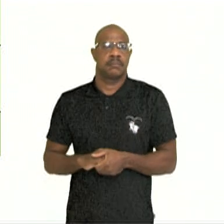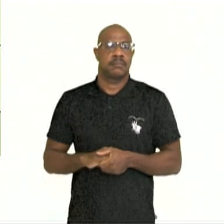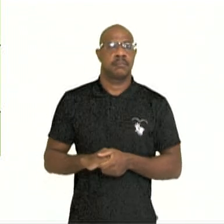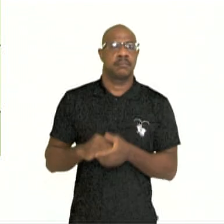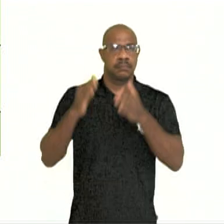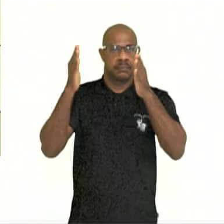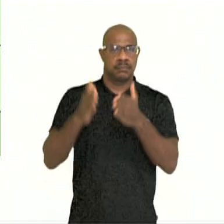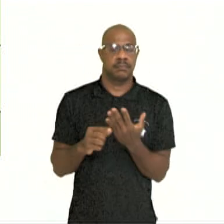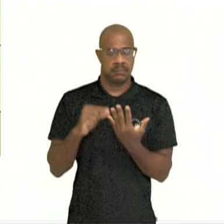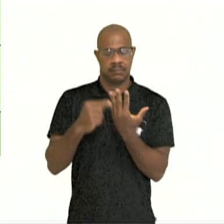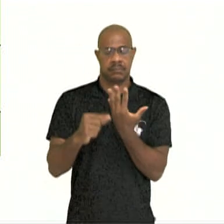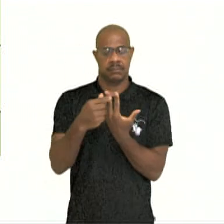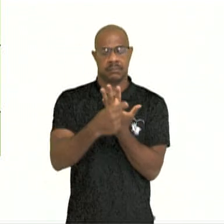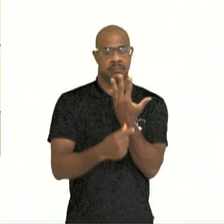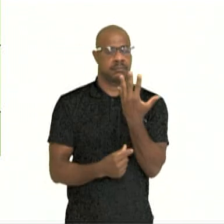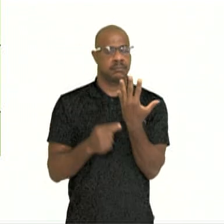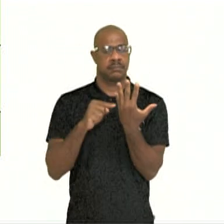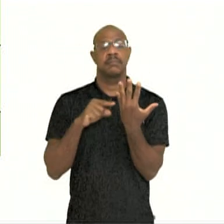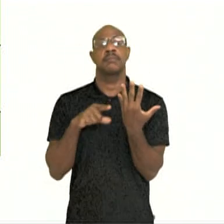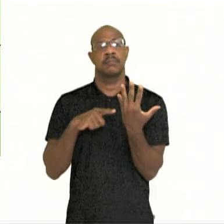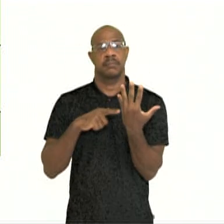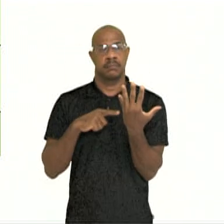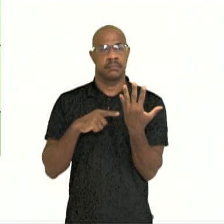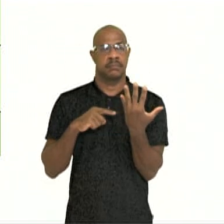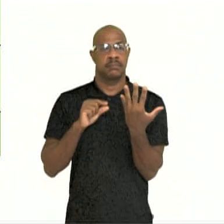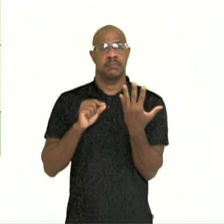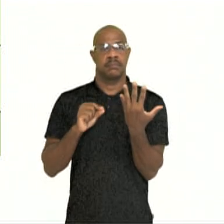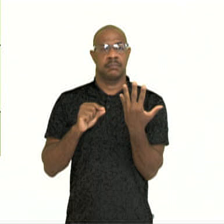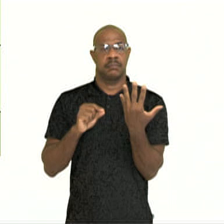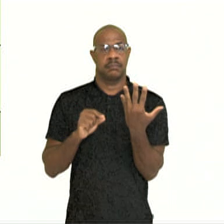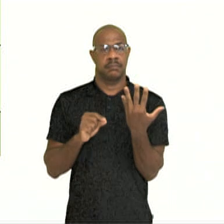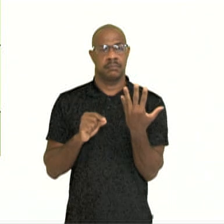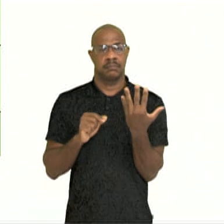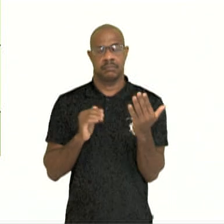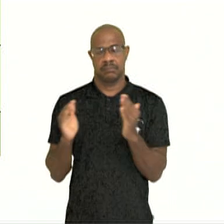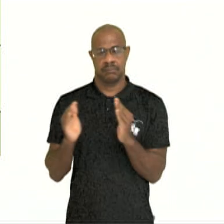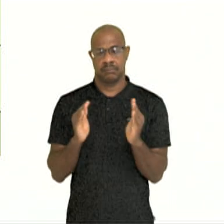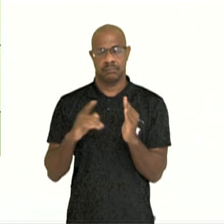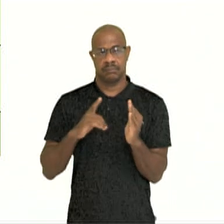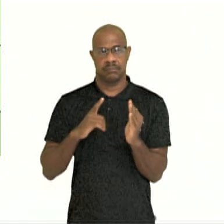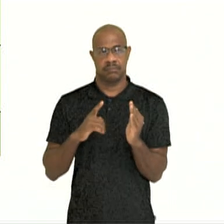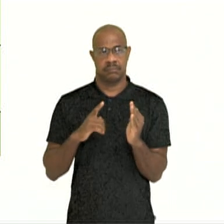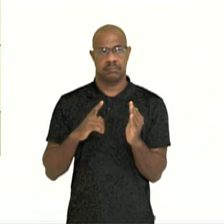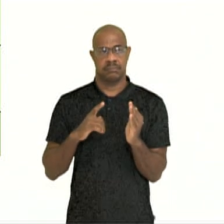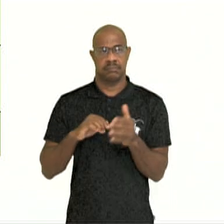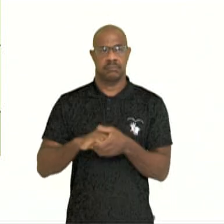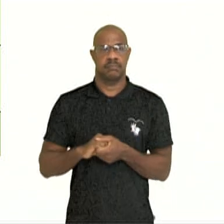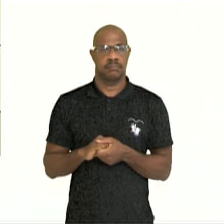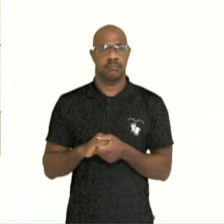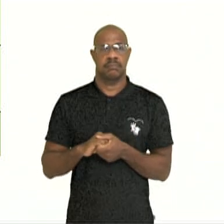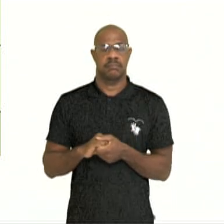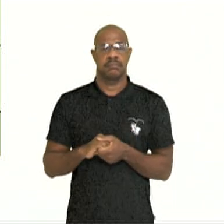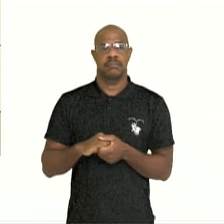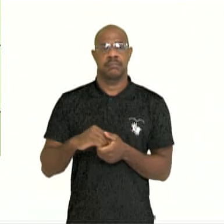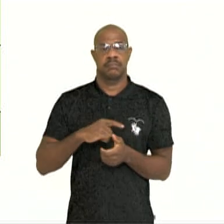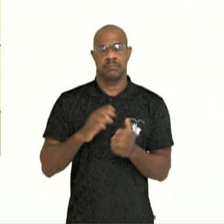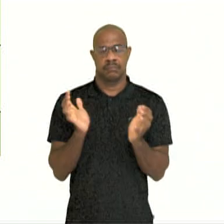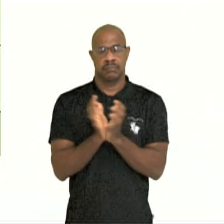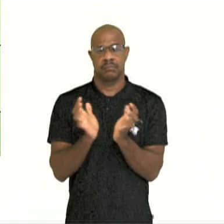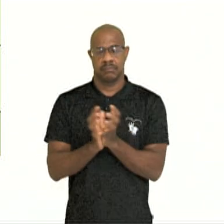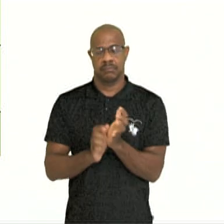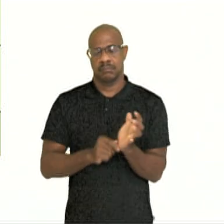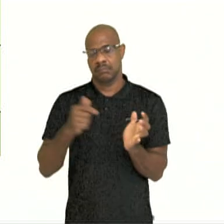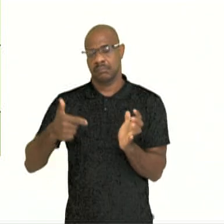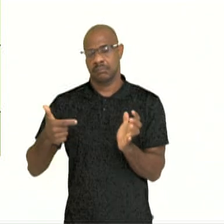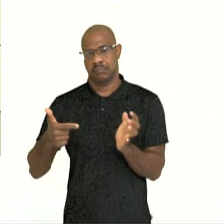era o gametófito, e na pteridófita, os esporófitos. Como exemplos, musgos e hepáticas neste primeiro grupo, e